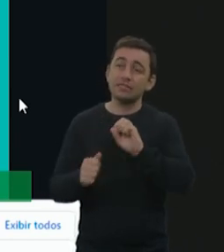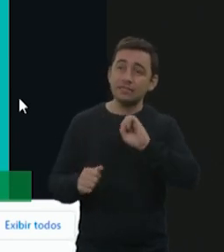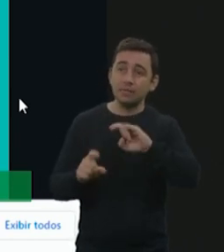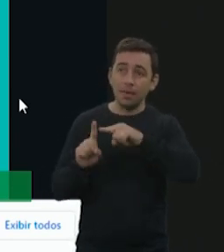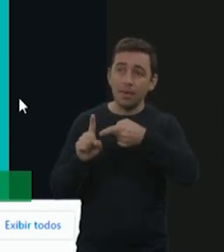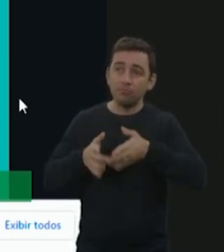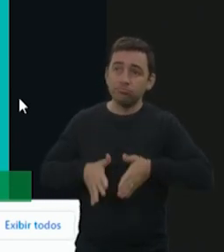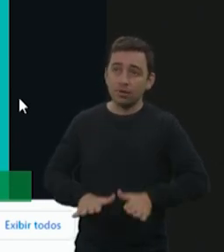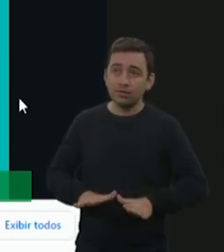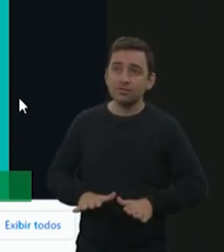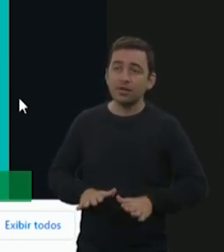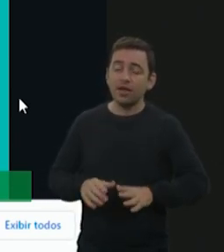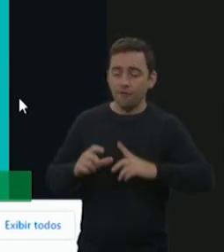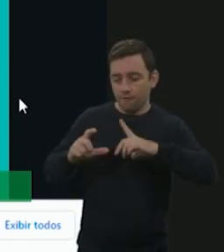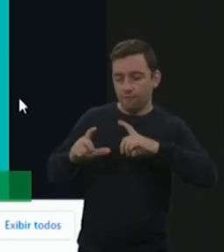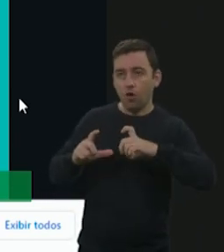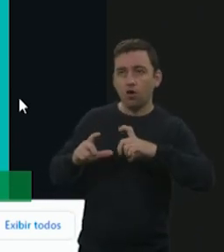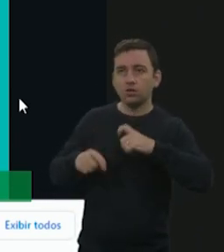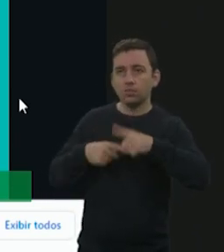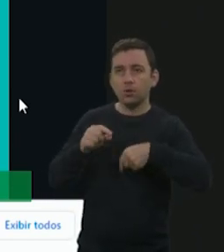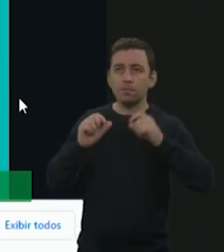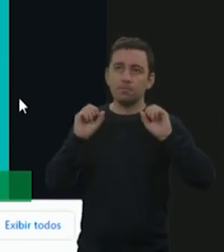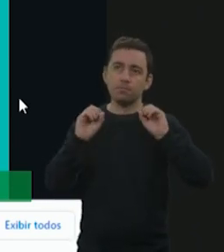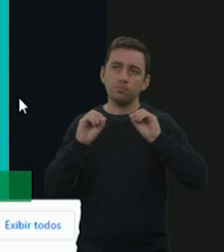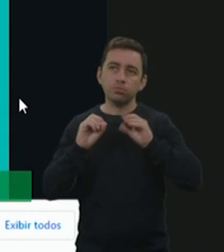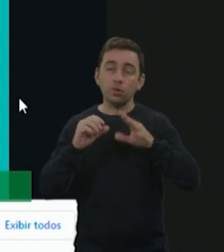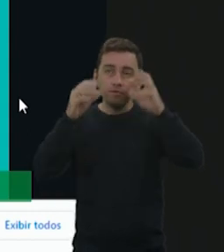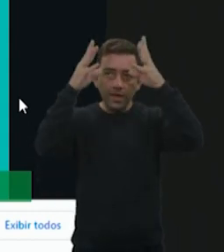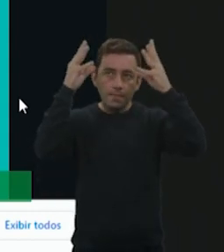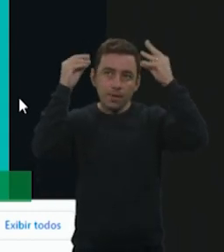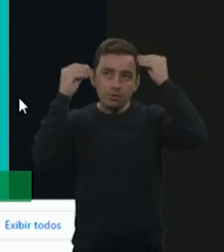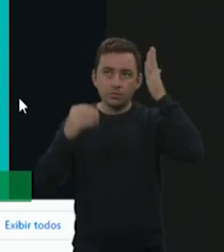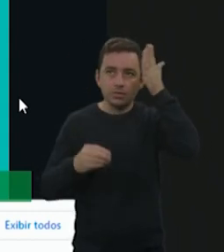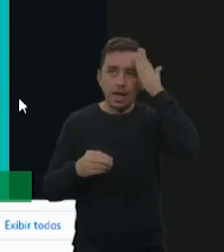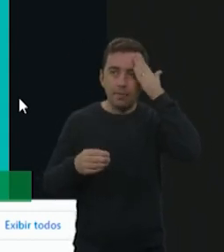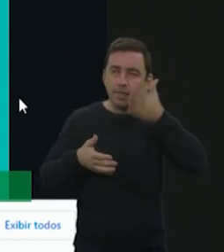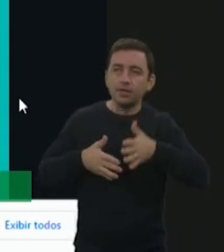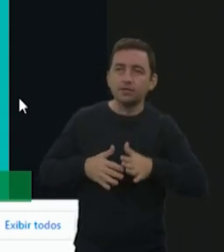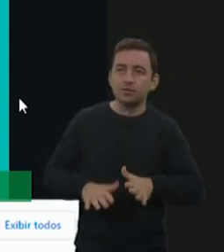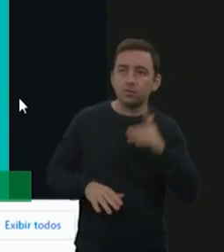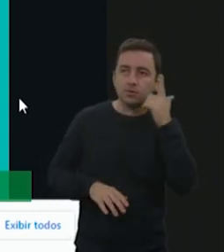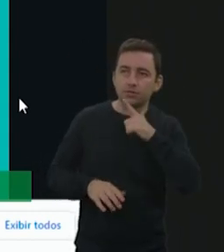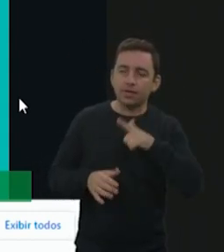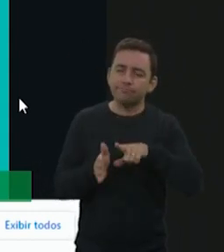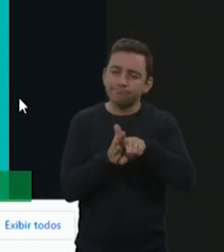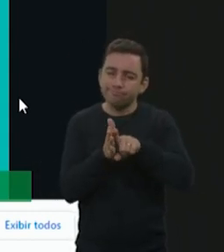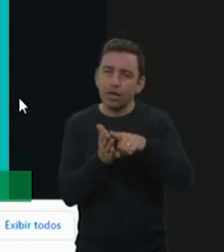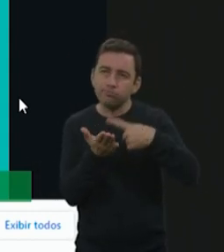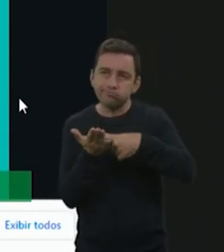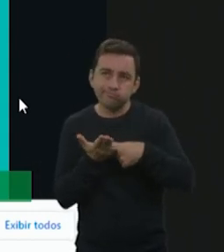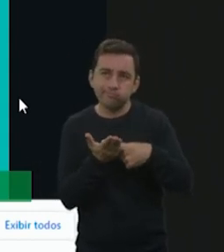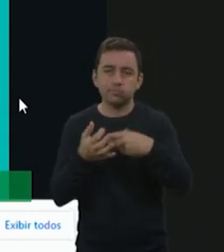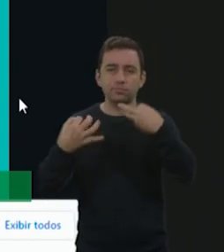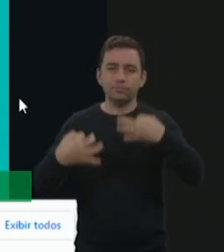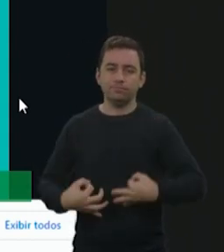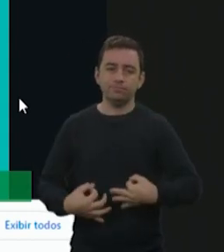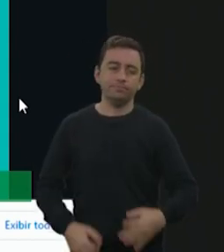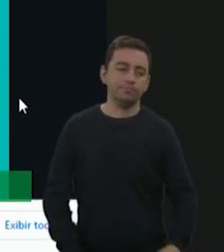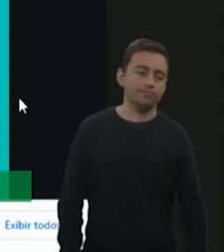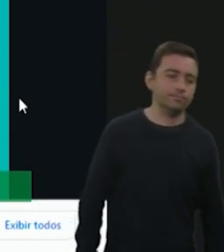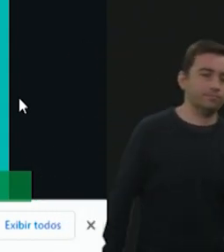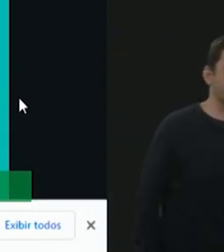nasce, tira a foto do bebê, posta no grupo e assim o enfermeiro, o médico sabe que nasceu e aí consegue fazer todos os agendamentos no tempo oportuno.